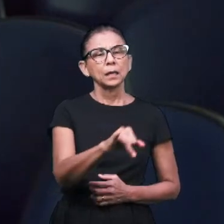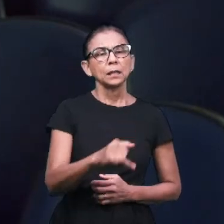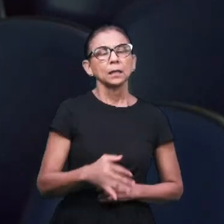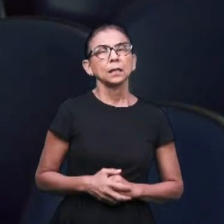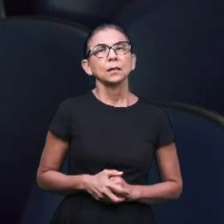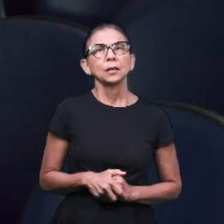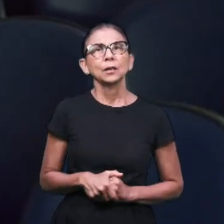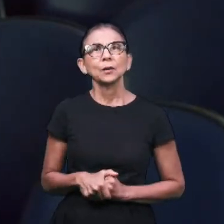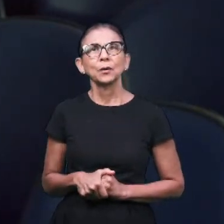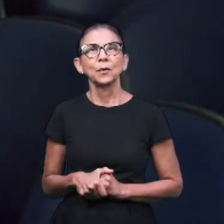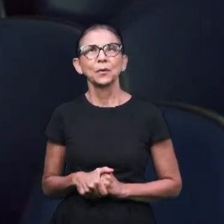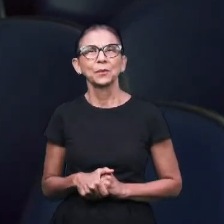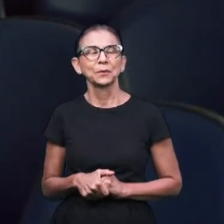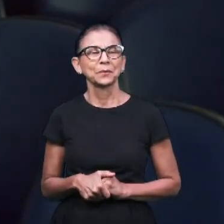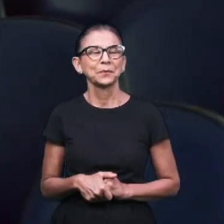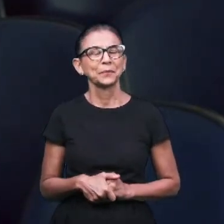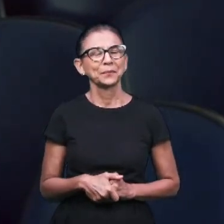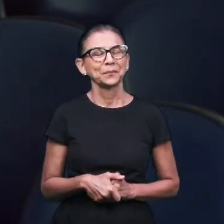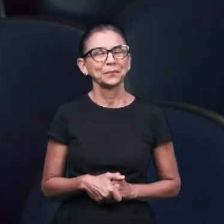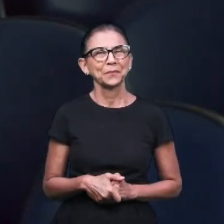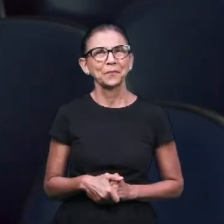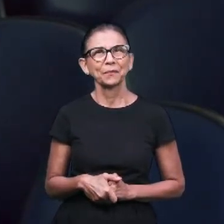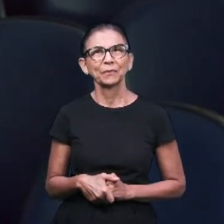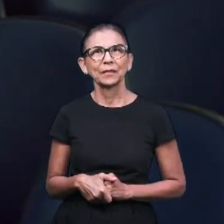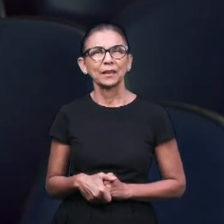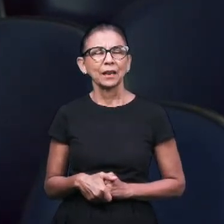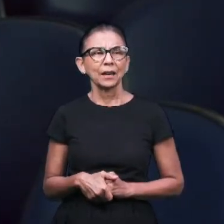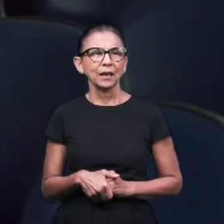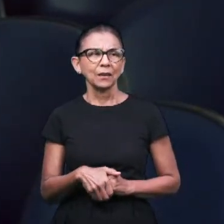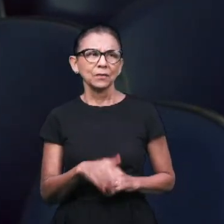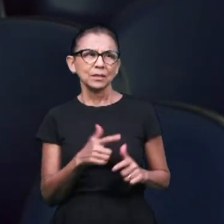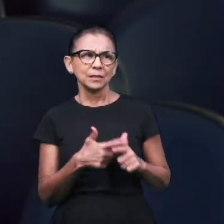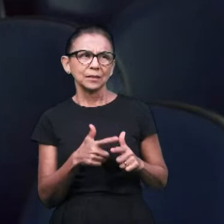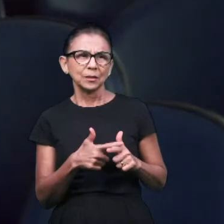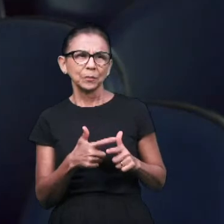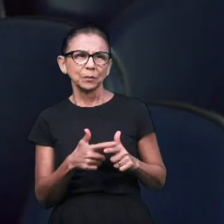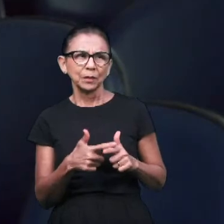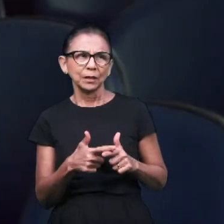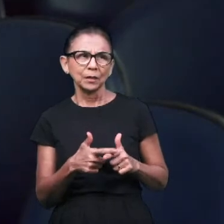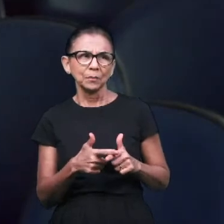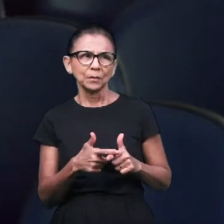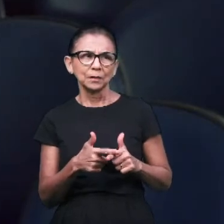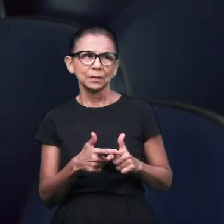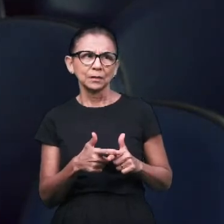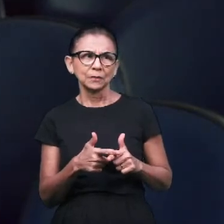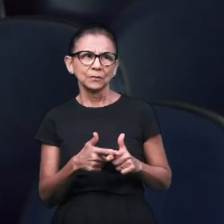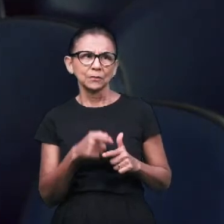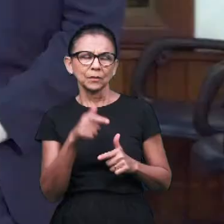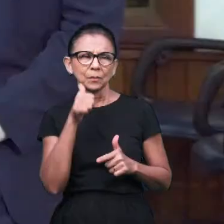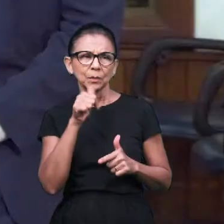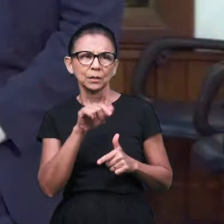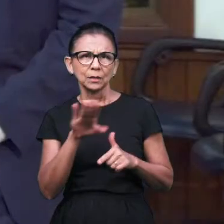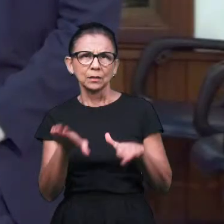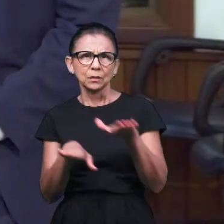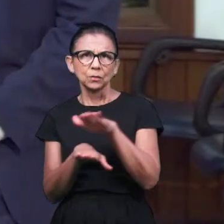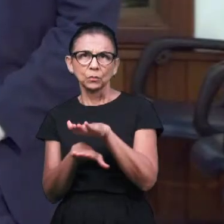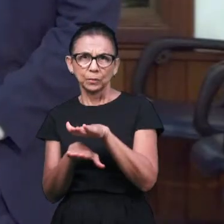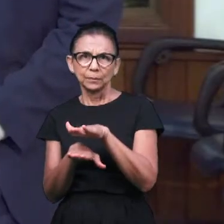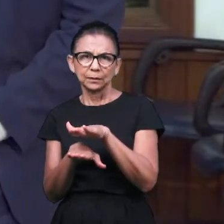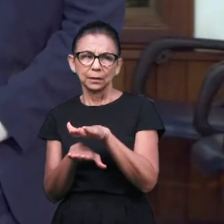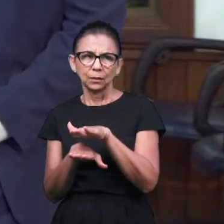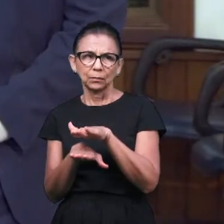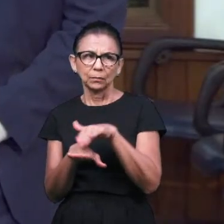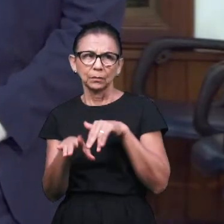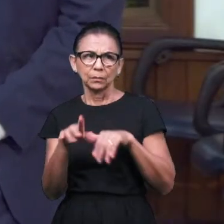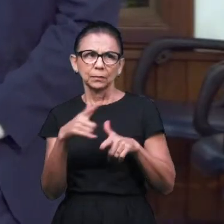esposa ganha mais que o marido hoje. Você tem problema com isso? Não tem problema não, pastor. Submissão bíblica, tem problema? O que você entende sobre isso? Eu